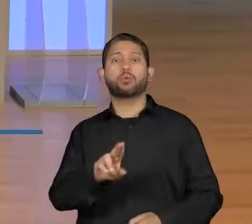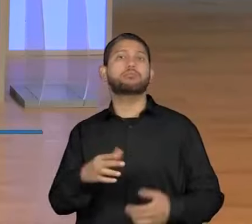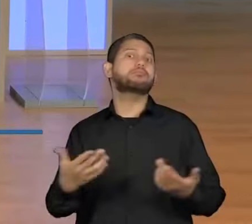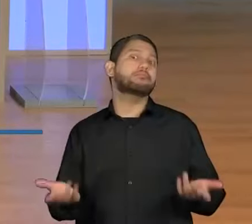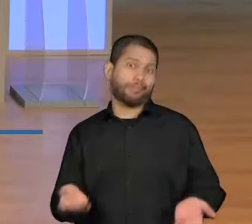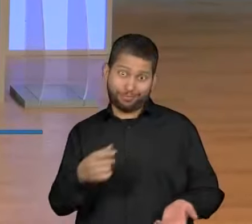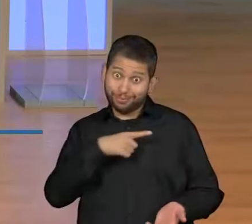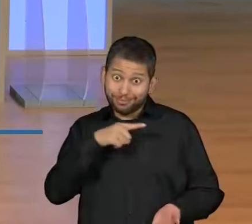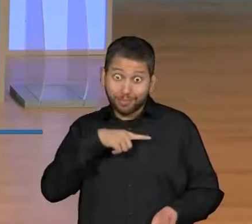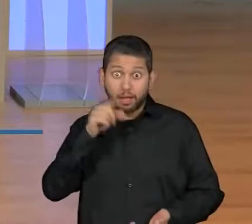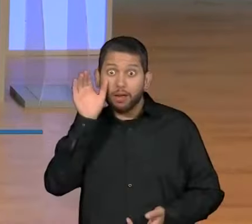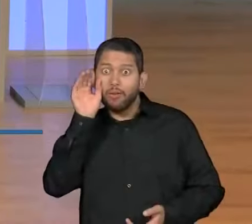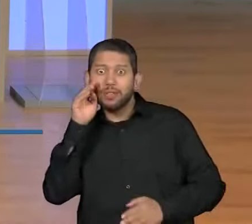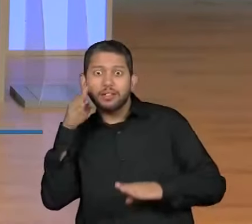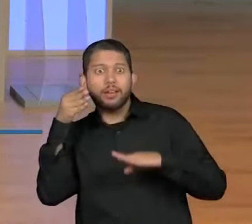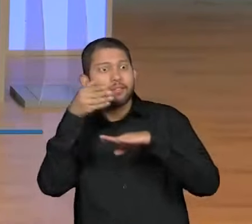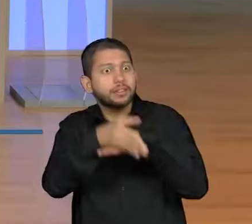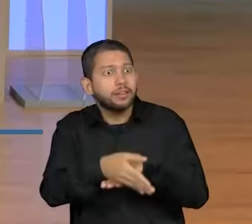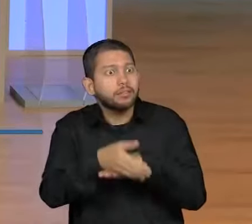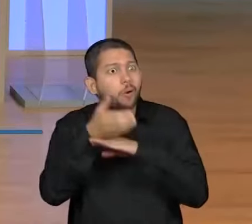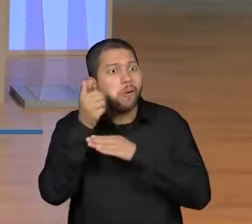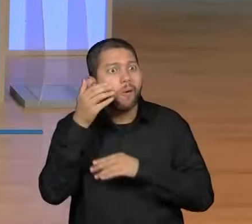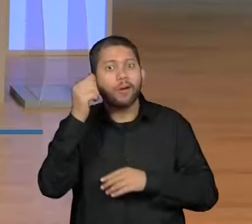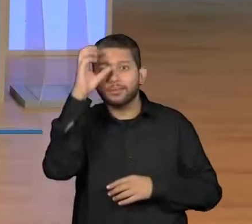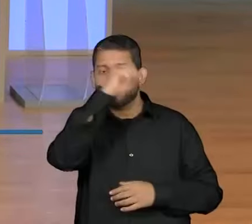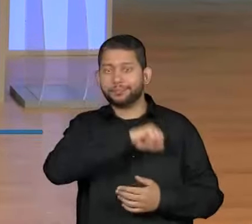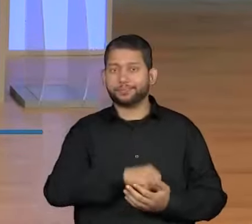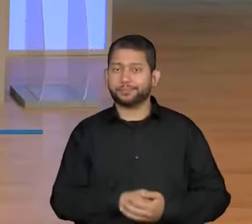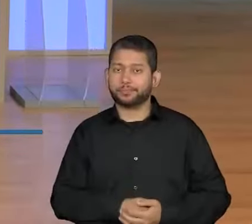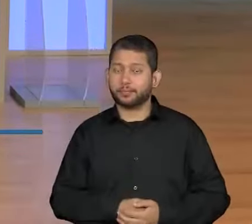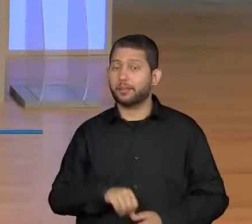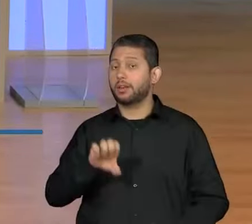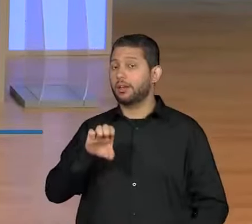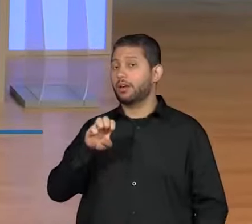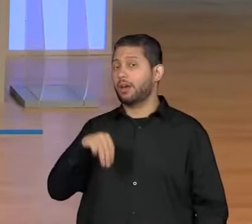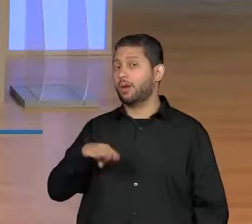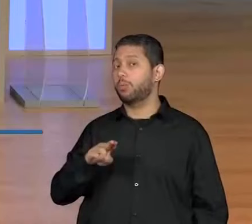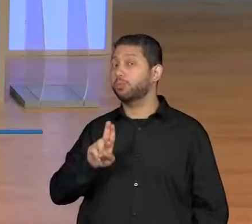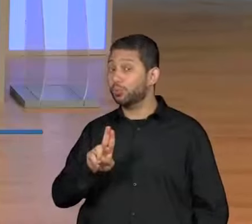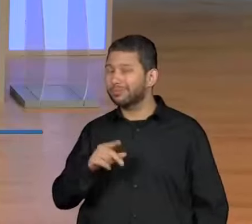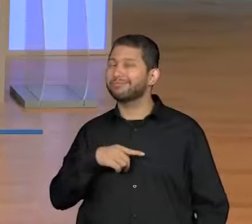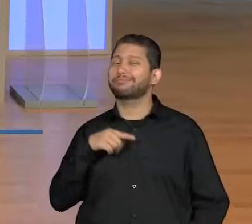não é mesmo? A nossa cidade também tem aí um sério problema de...